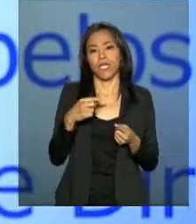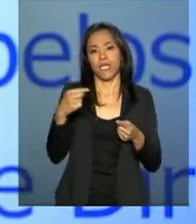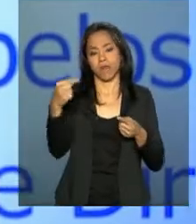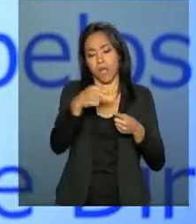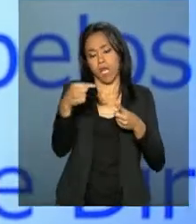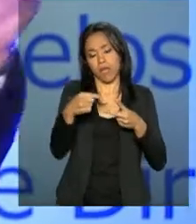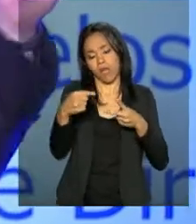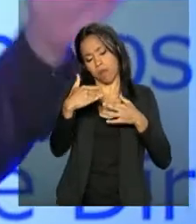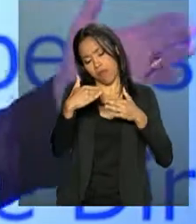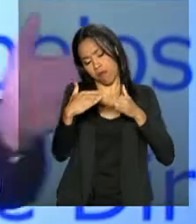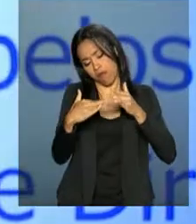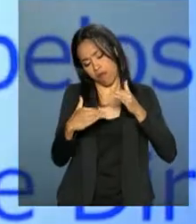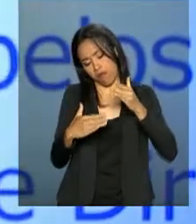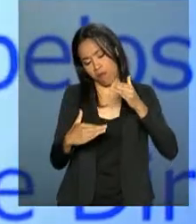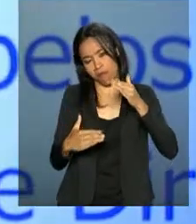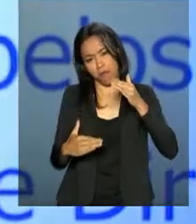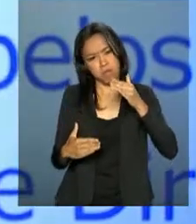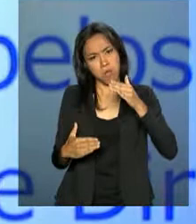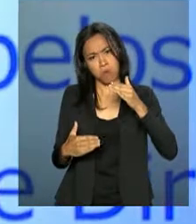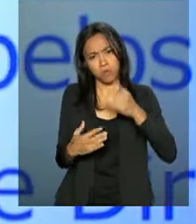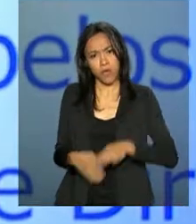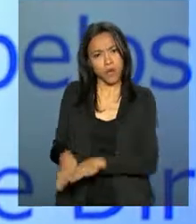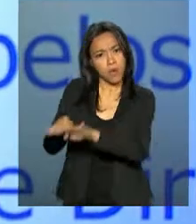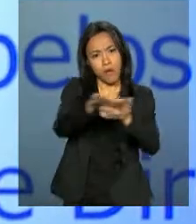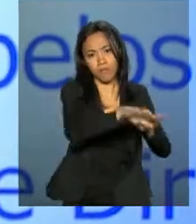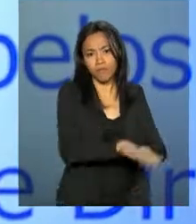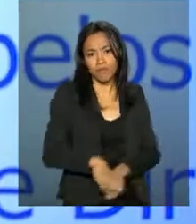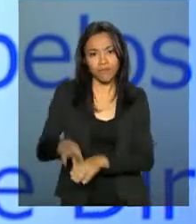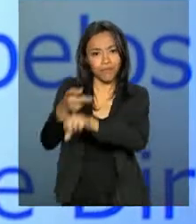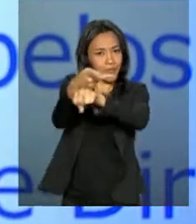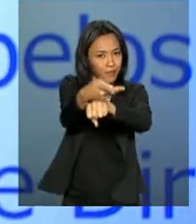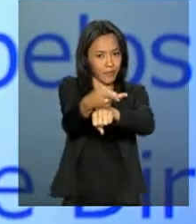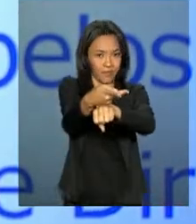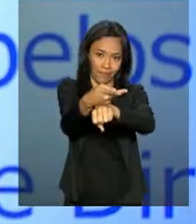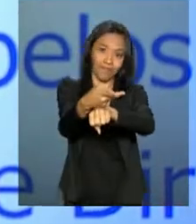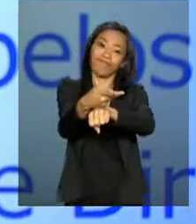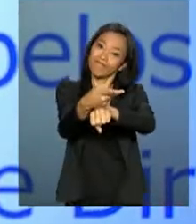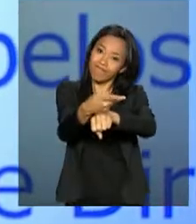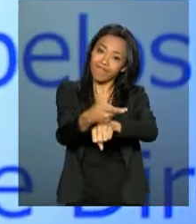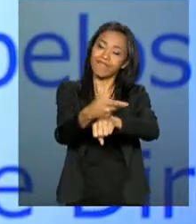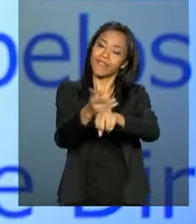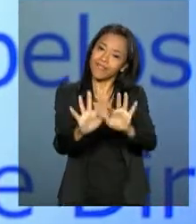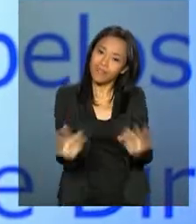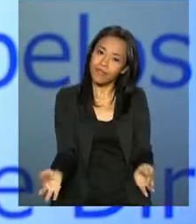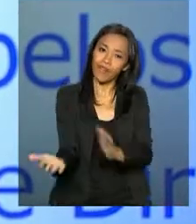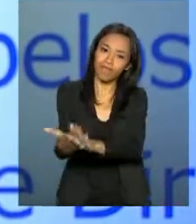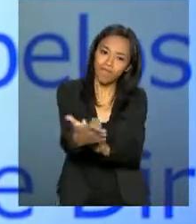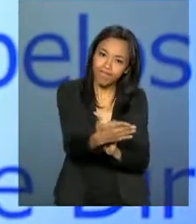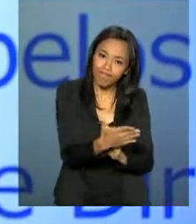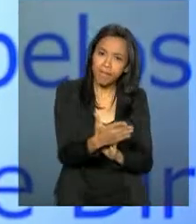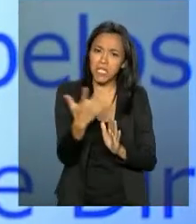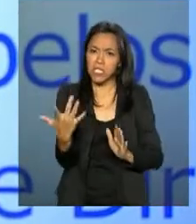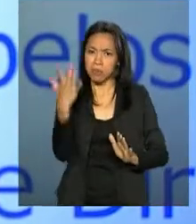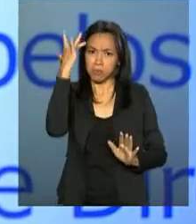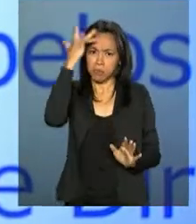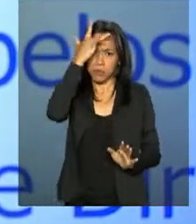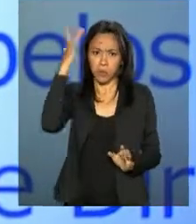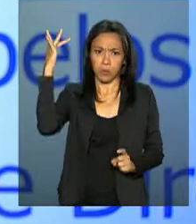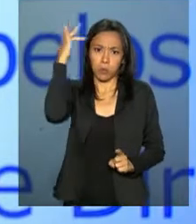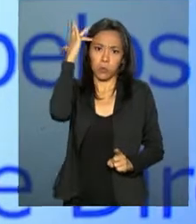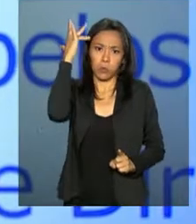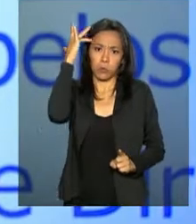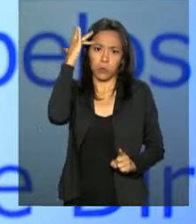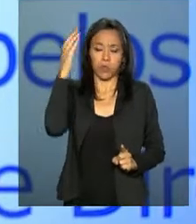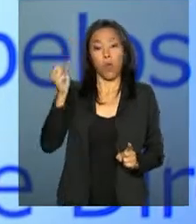recebem a mesma singela homenagem sejam autoridades do mais alto grau da república